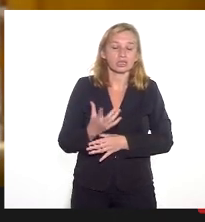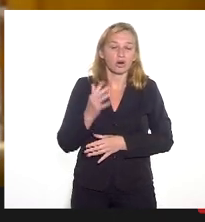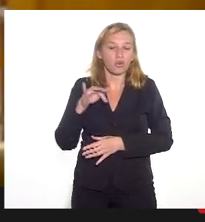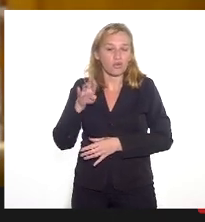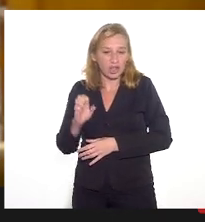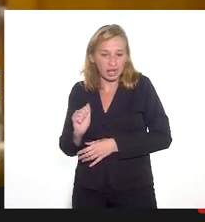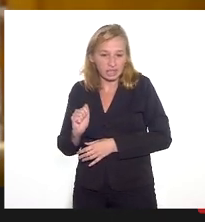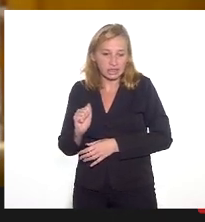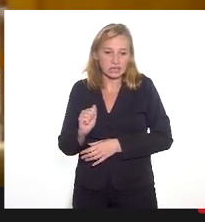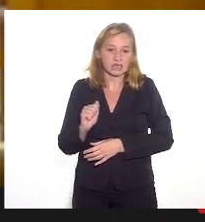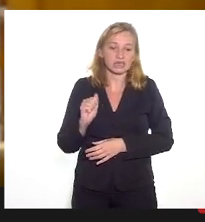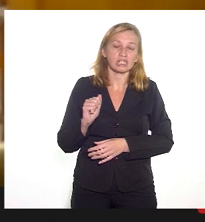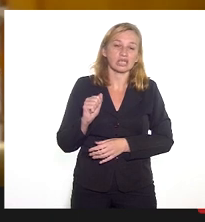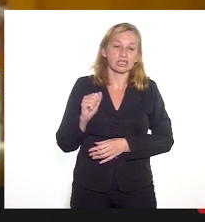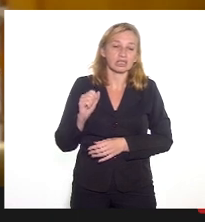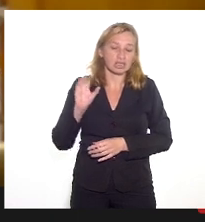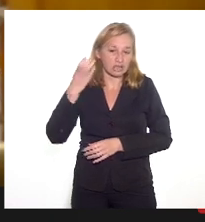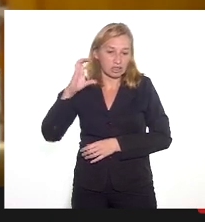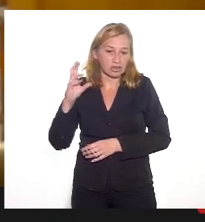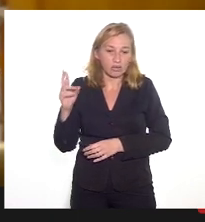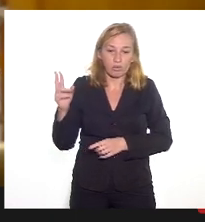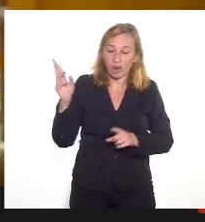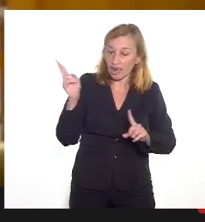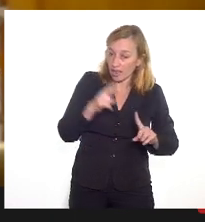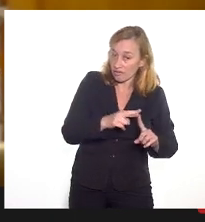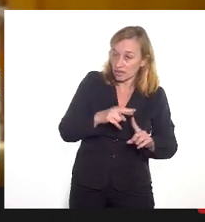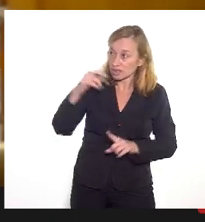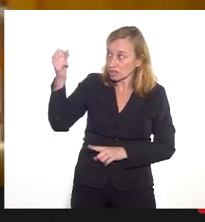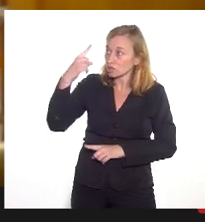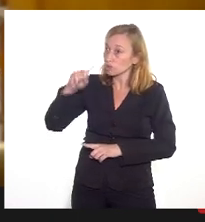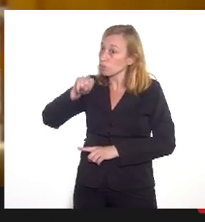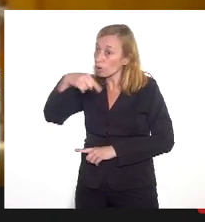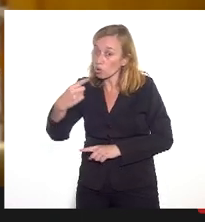ela seja uma referência e também uma inspiração para outros